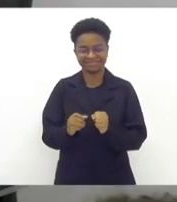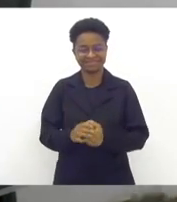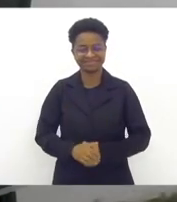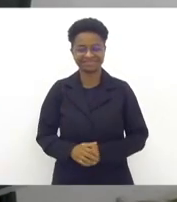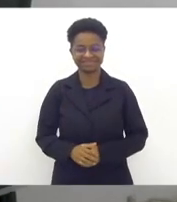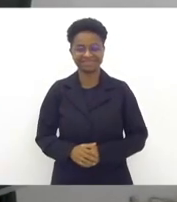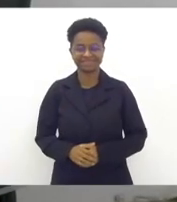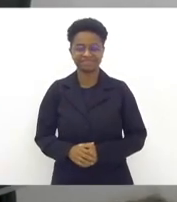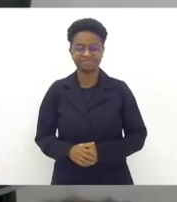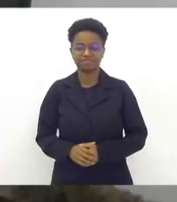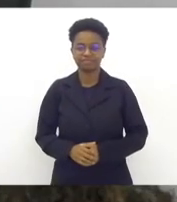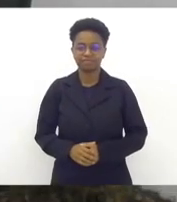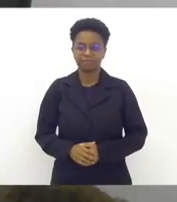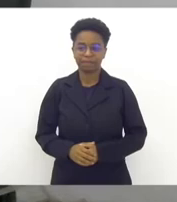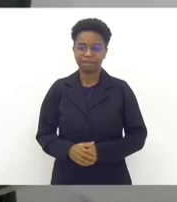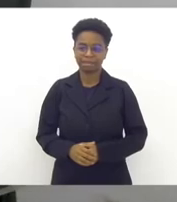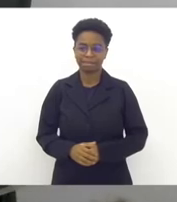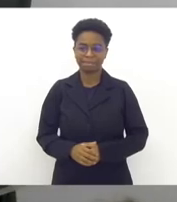enfim,